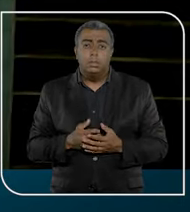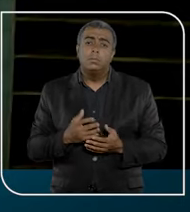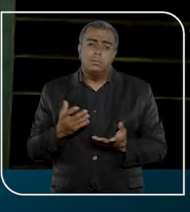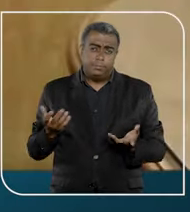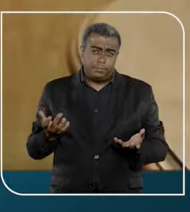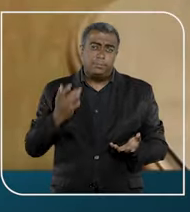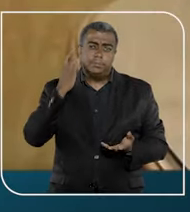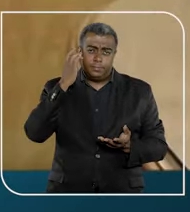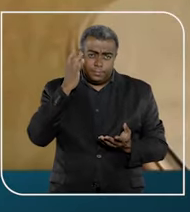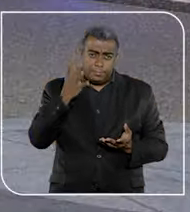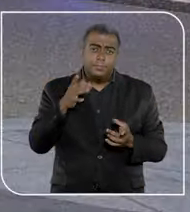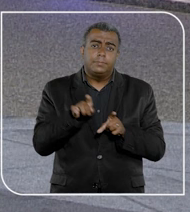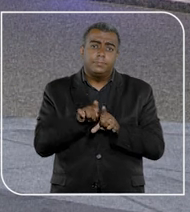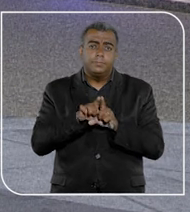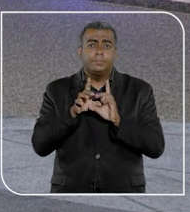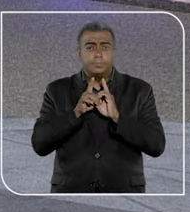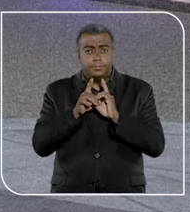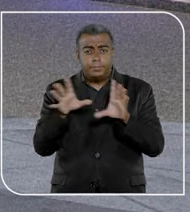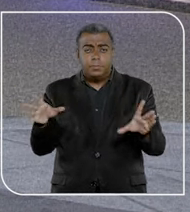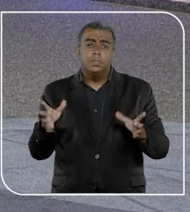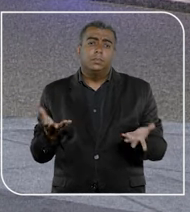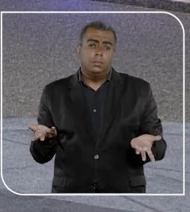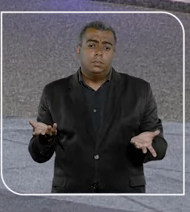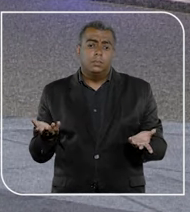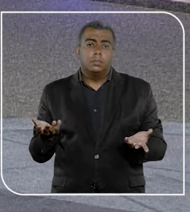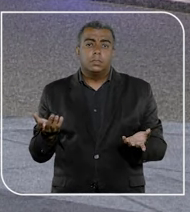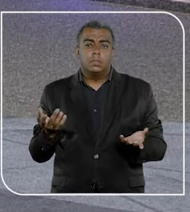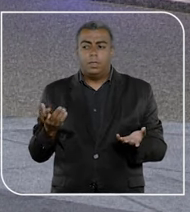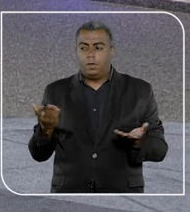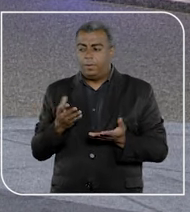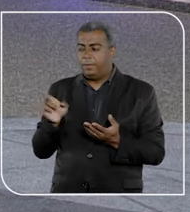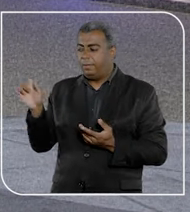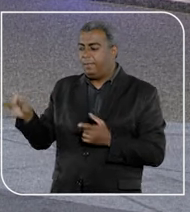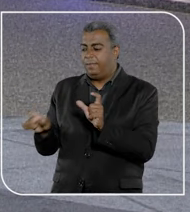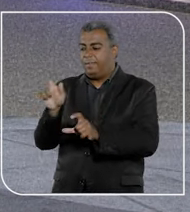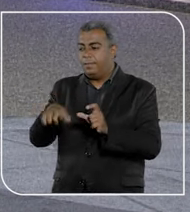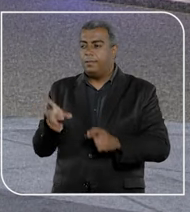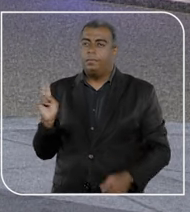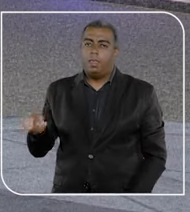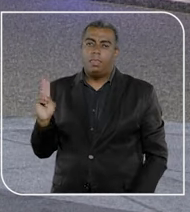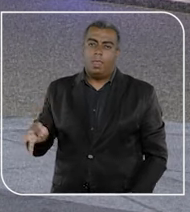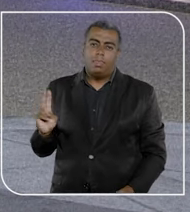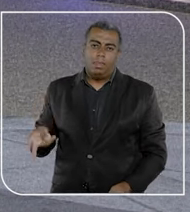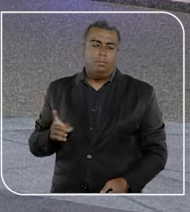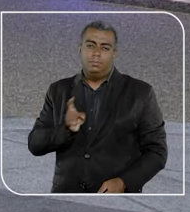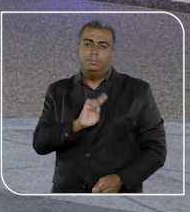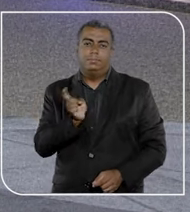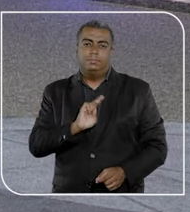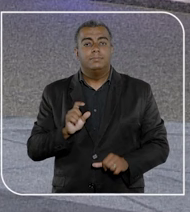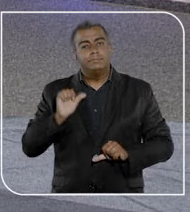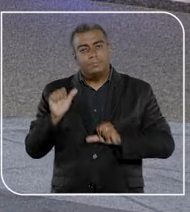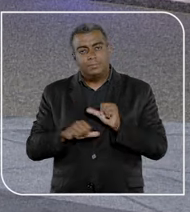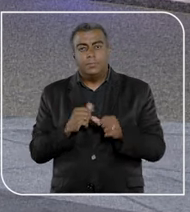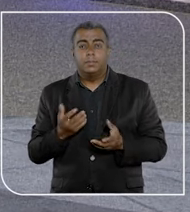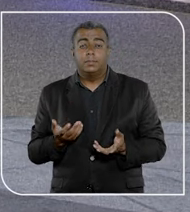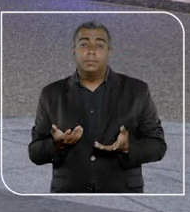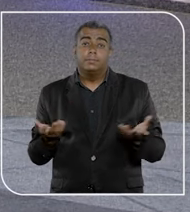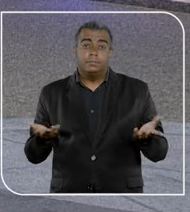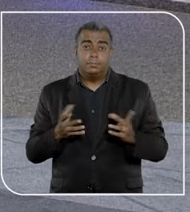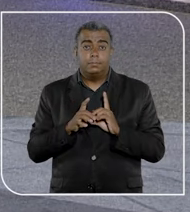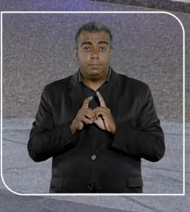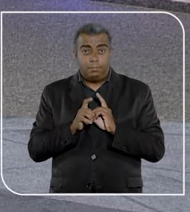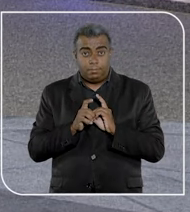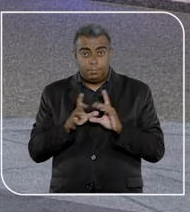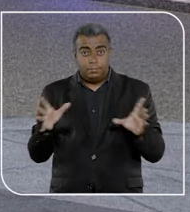de uma maneira melhor. Facilitou e democratizou esse processo, né? Não tem mais as cartas marcadas, digamos assim, e,